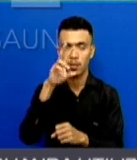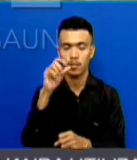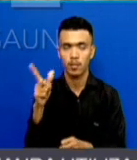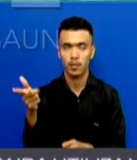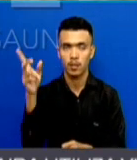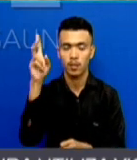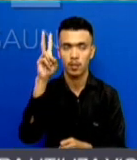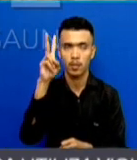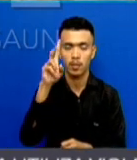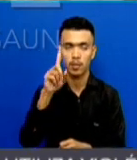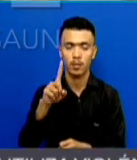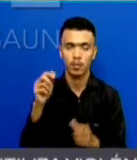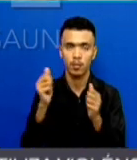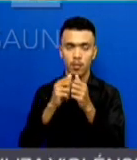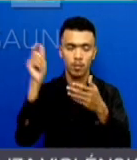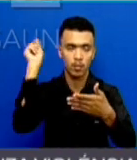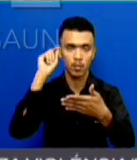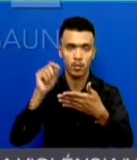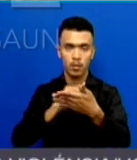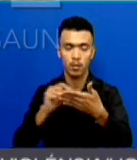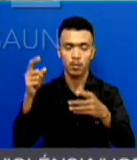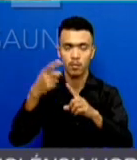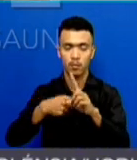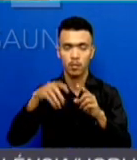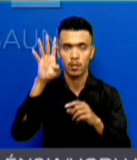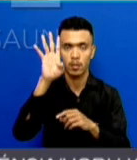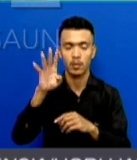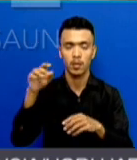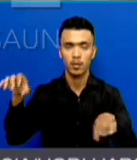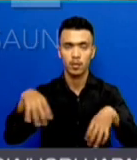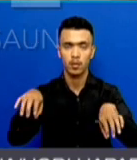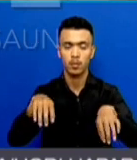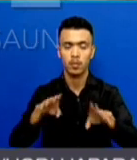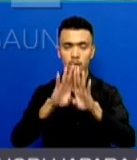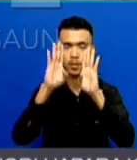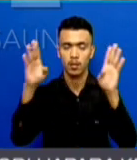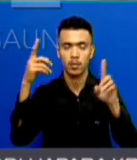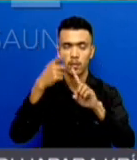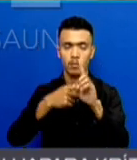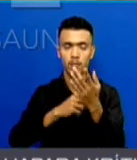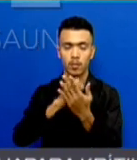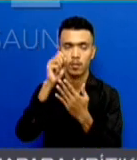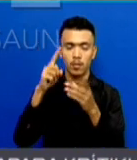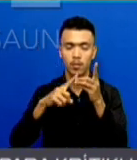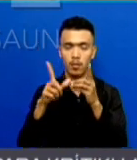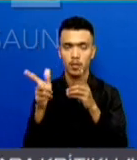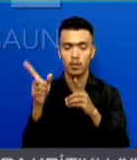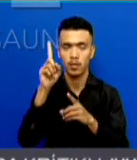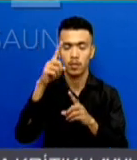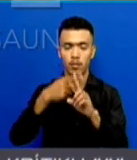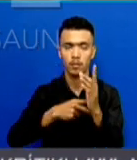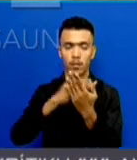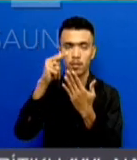resinida, o duração contrato fulanhat. Projeto refere, lança e loron ronulu resinida, fulan novembro tinan rihun